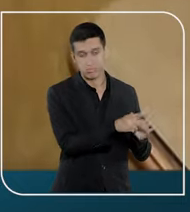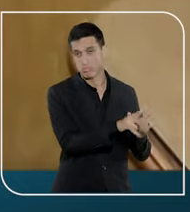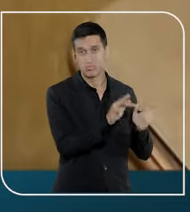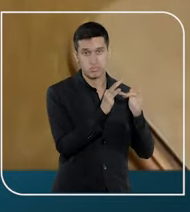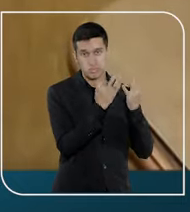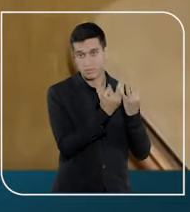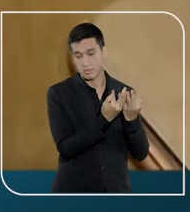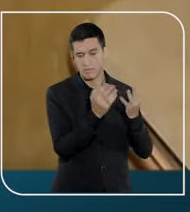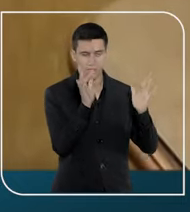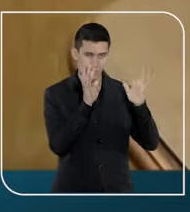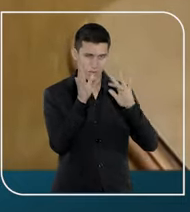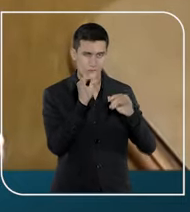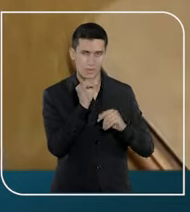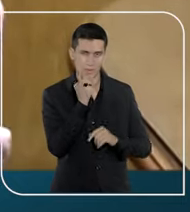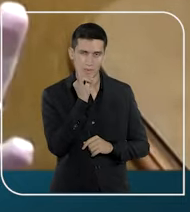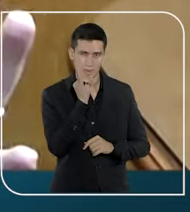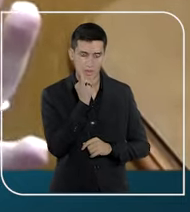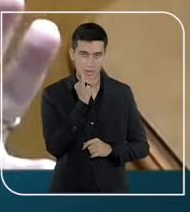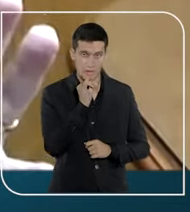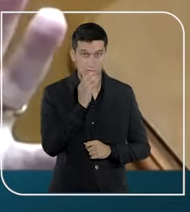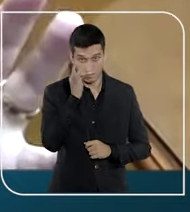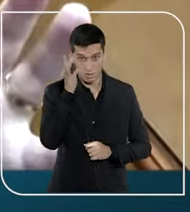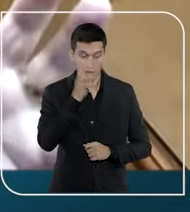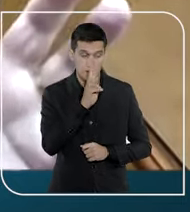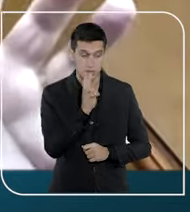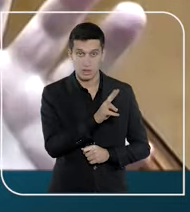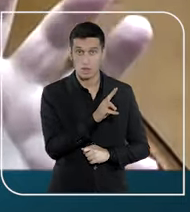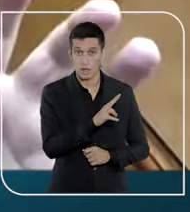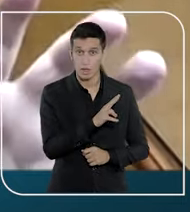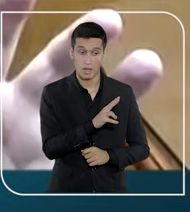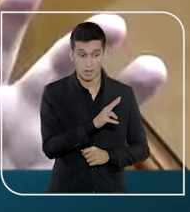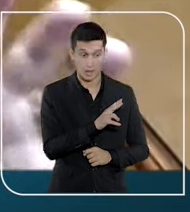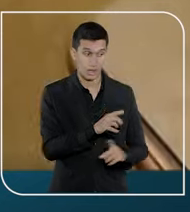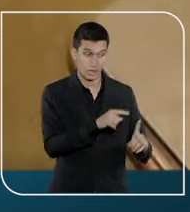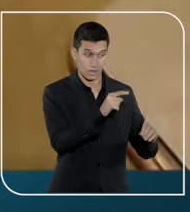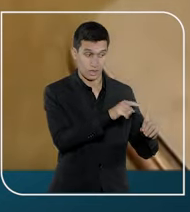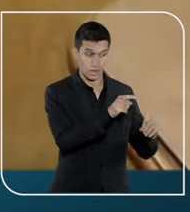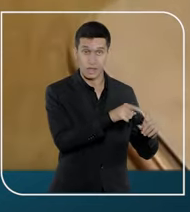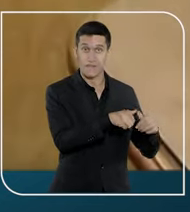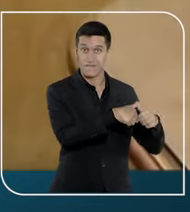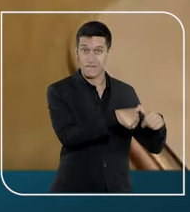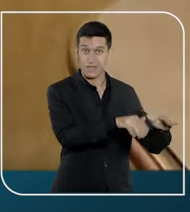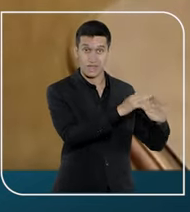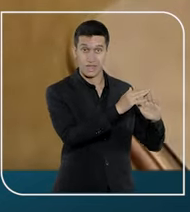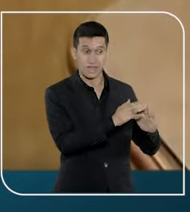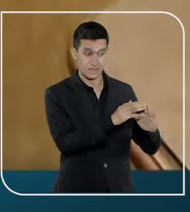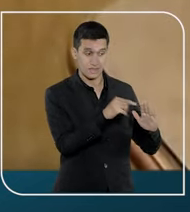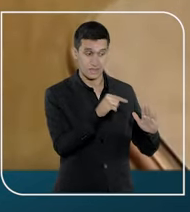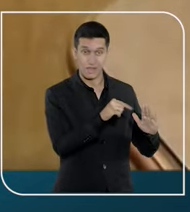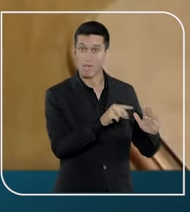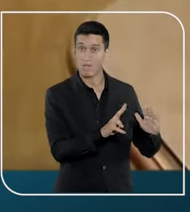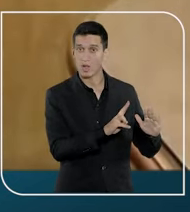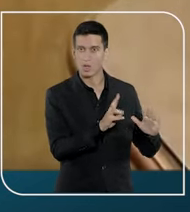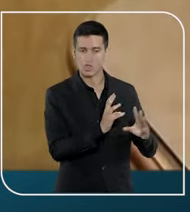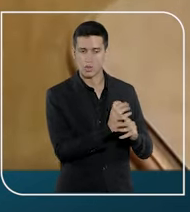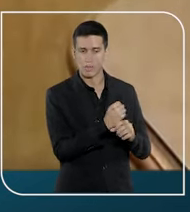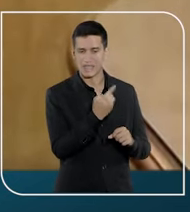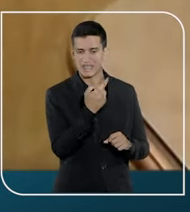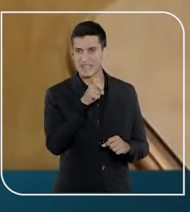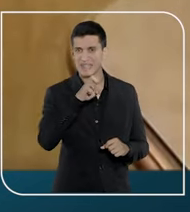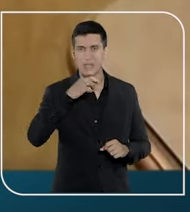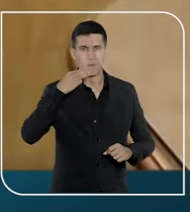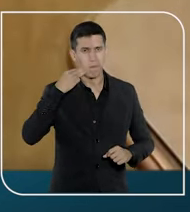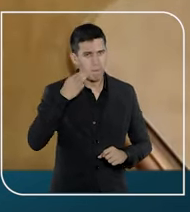de visualizar. Fulano mora num imóvel de 15 milhões de reais e tem uma dívida de 500